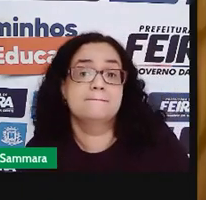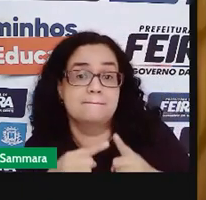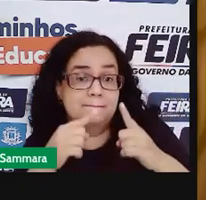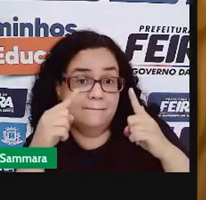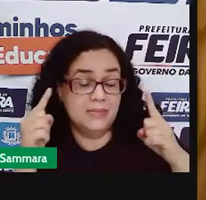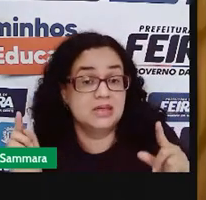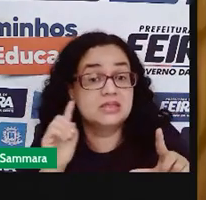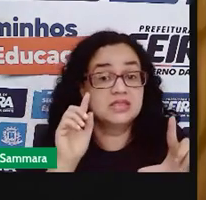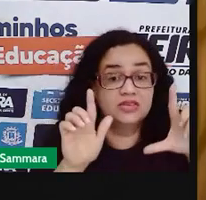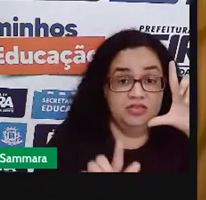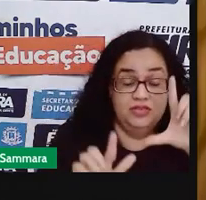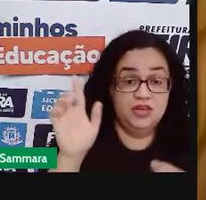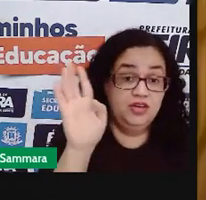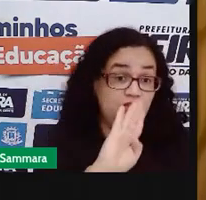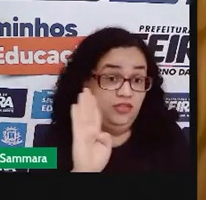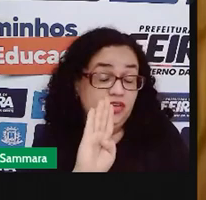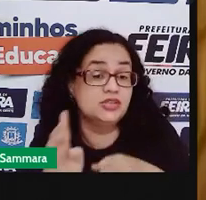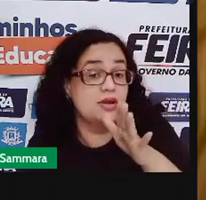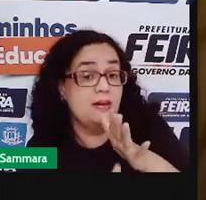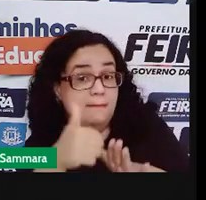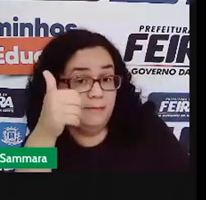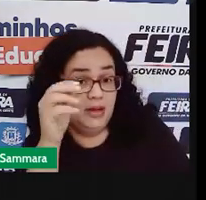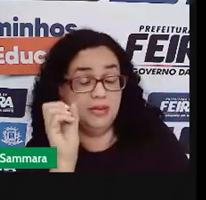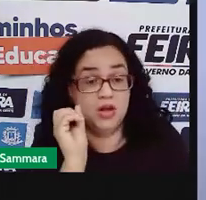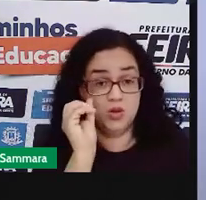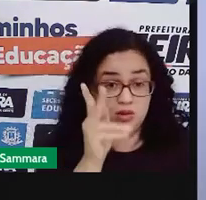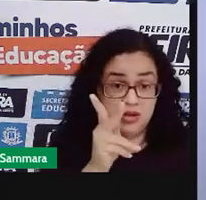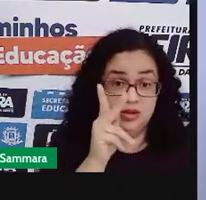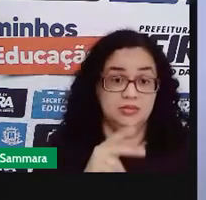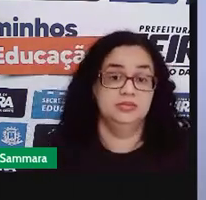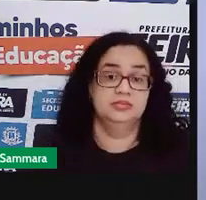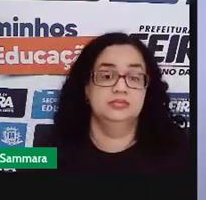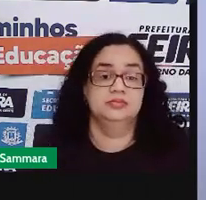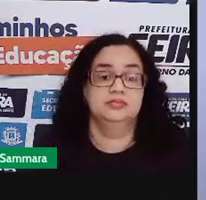Vamos assistir esse vídeo primeiro, ok?